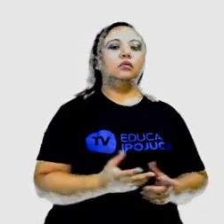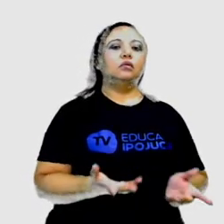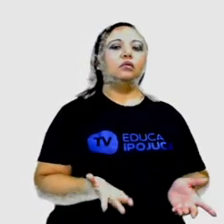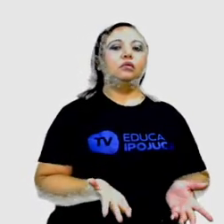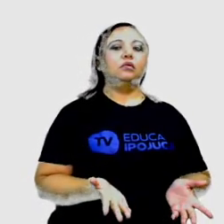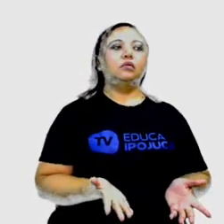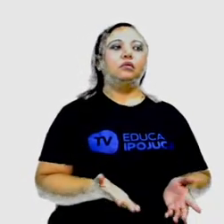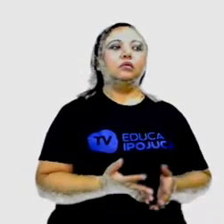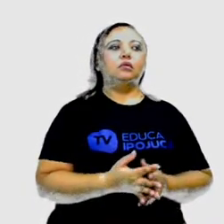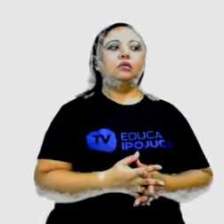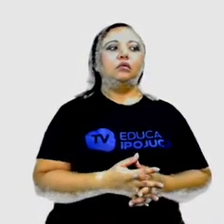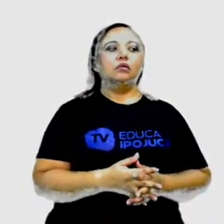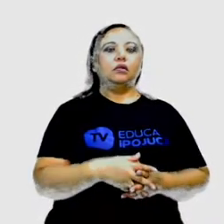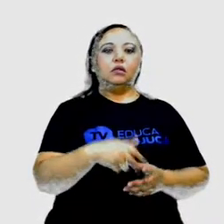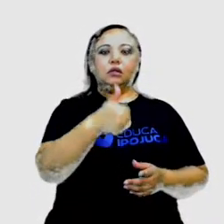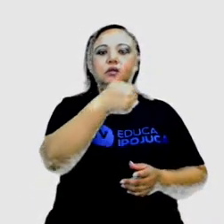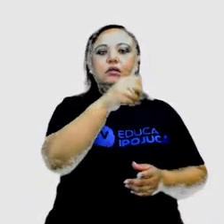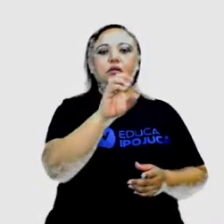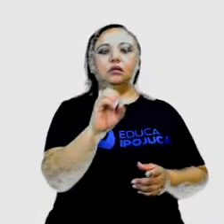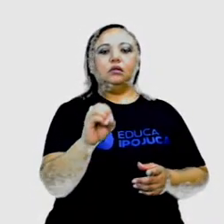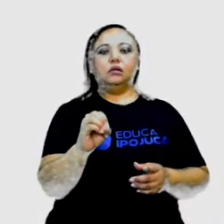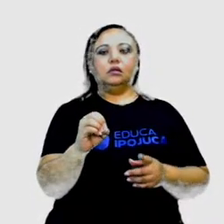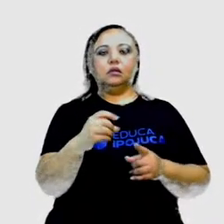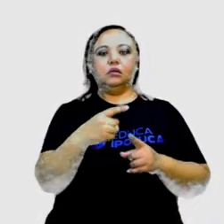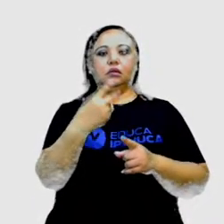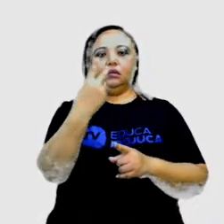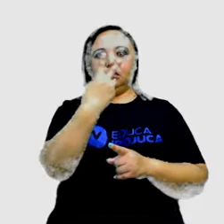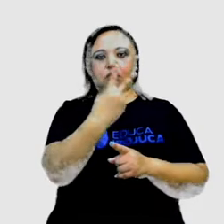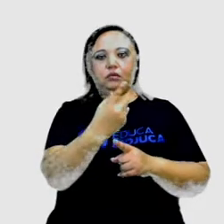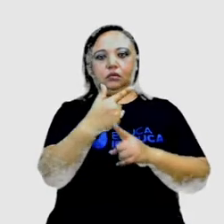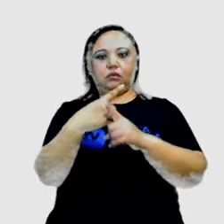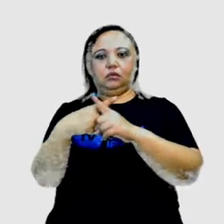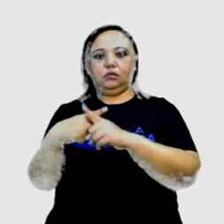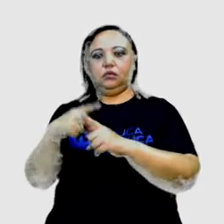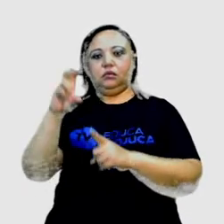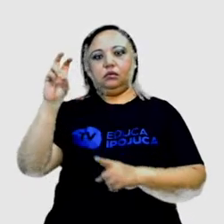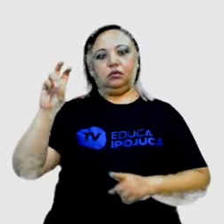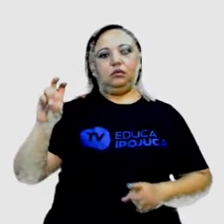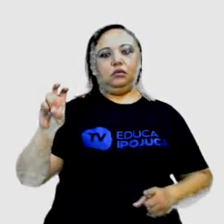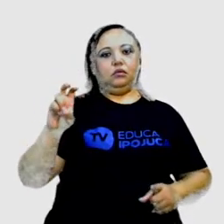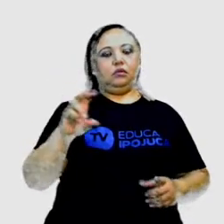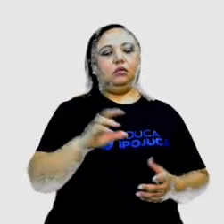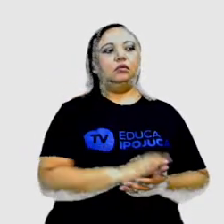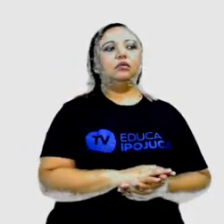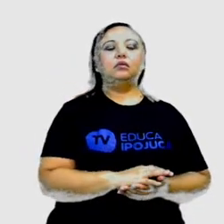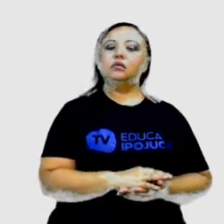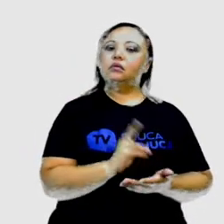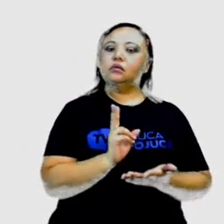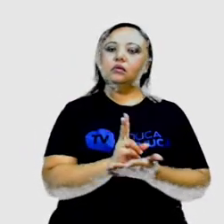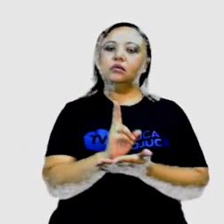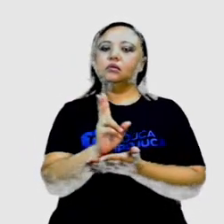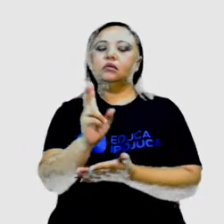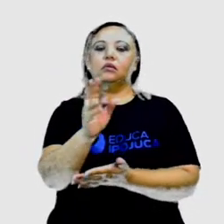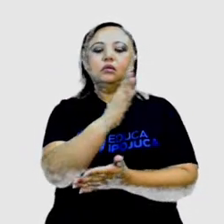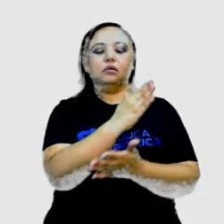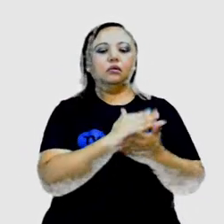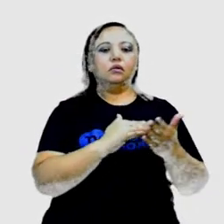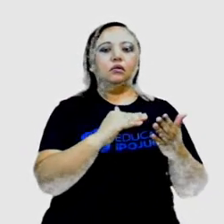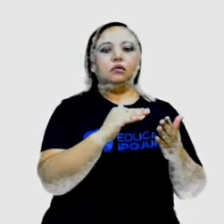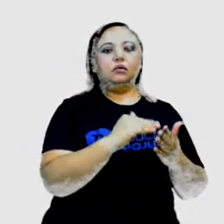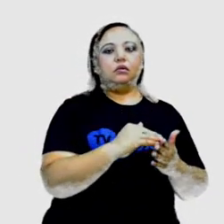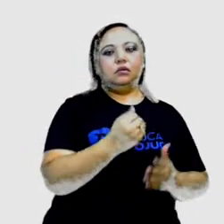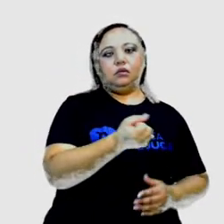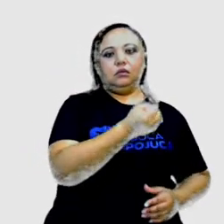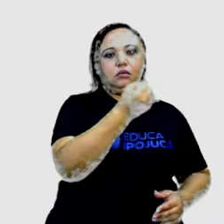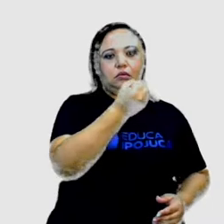é. O 10, 2 vezes 5. E assim vai acontecer com todos os outros